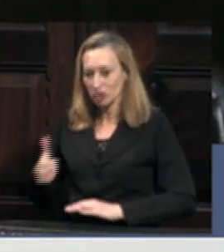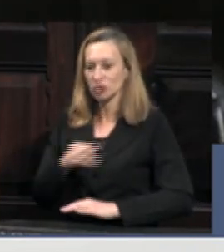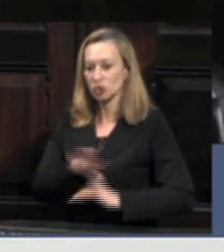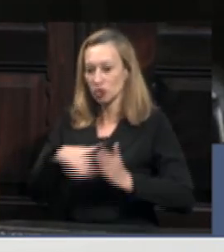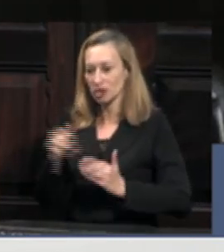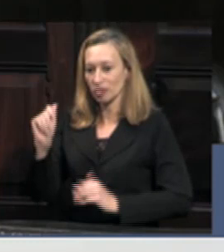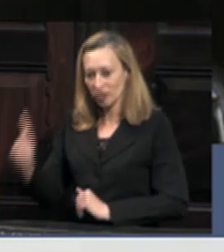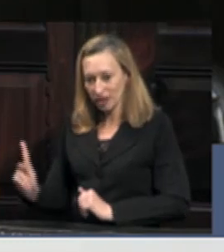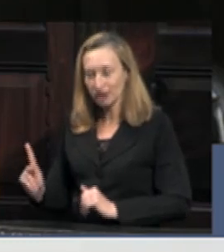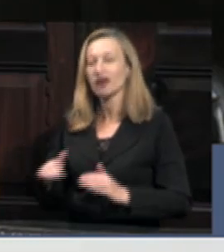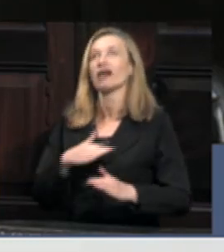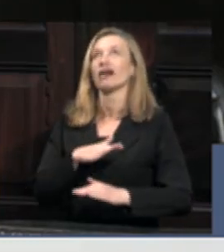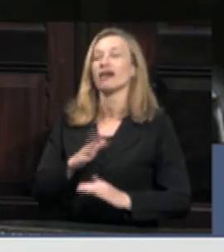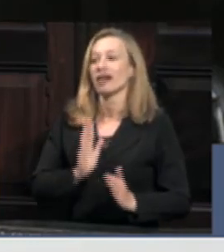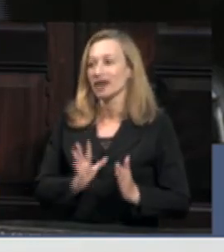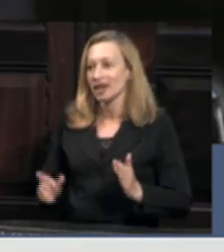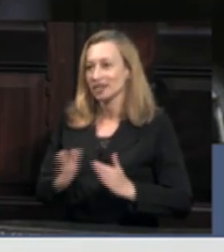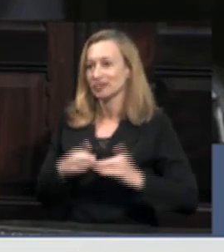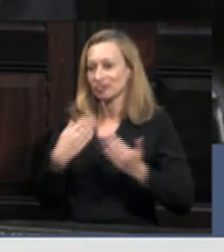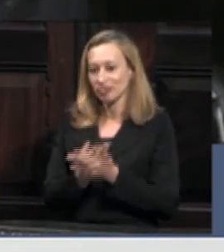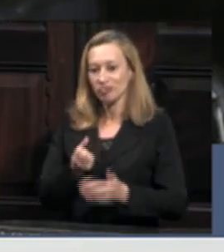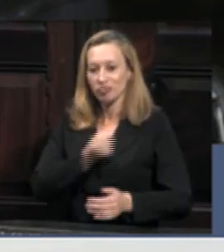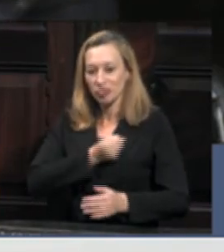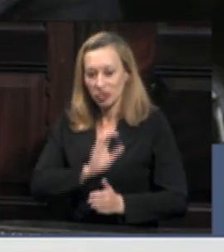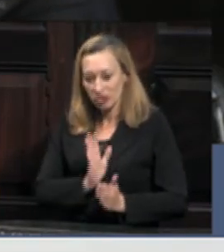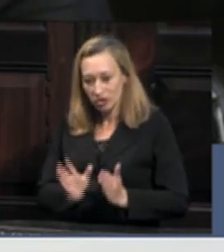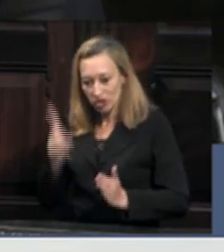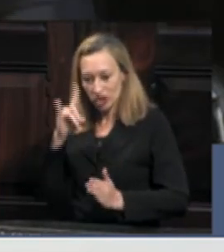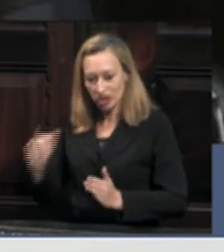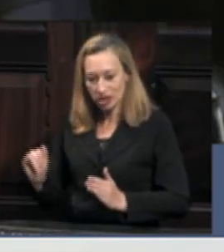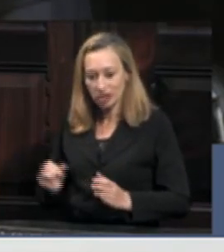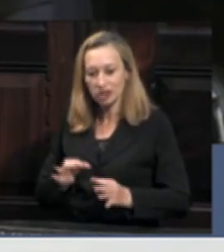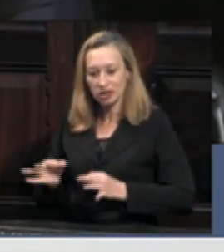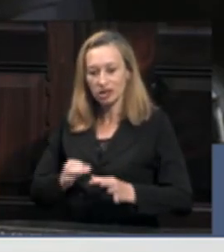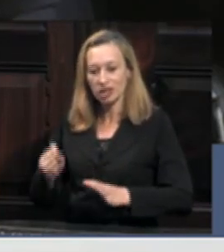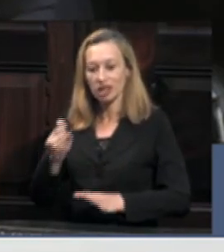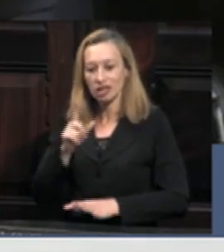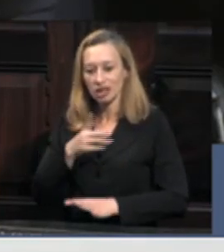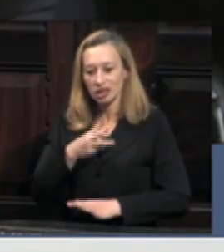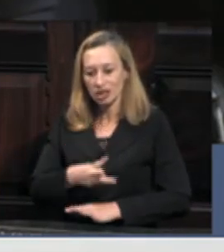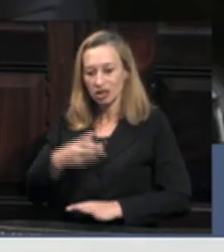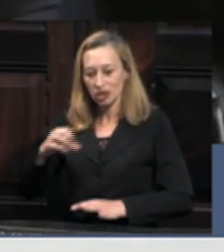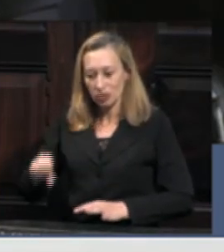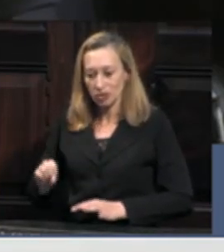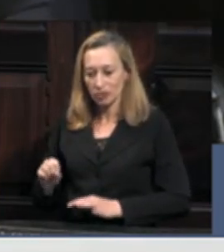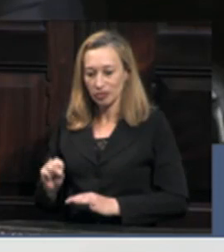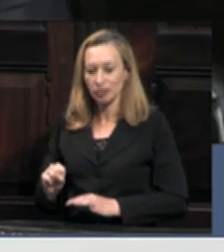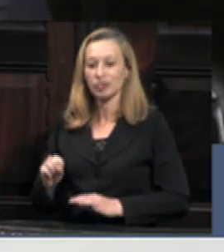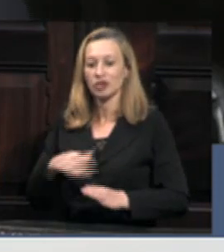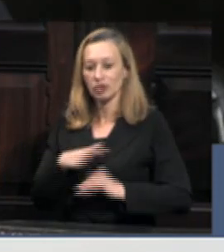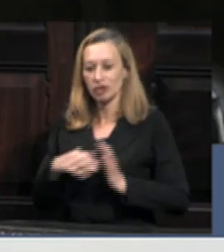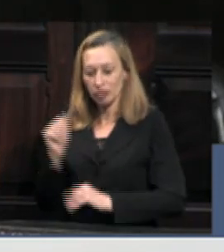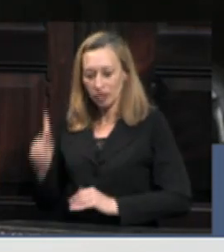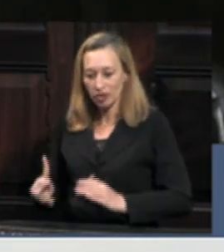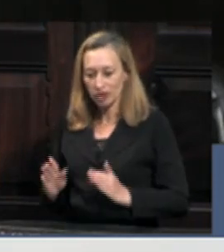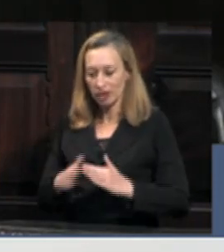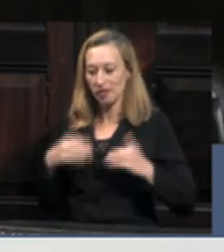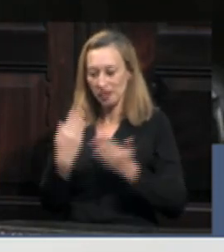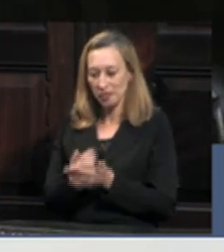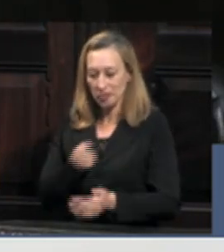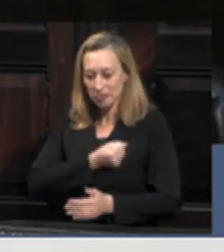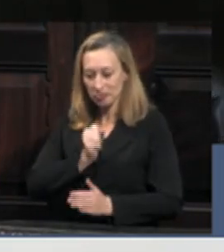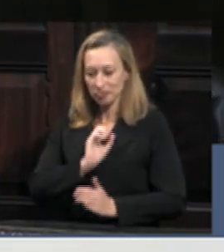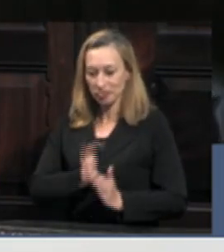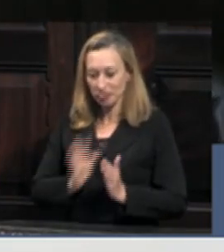aprovam, nesse estão aprovados. Requer inclusão na ordem do dia do PL 3862/2018, deputado Benedito Alves. Senhores que aprovam, nesse estão aprovados. Requer inclusão na ordem do